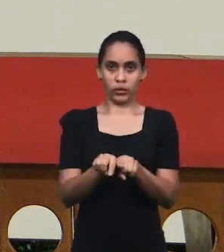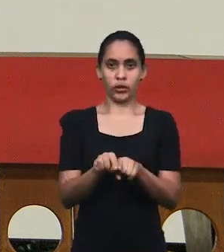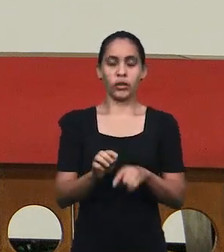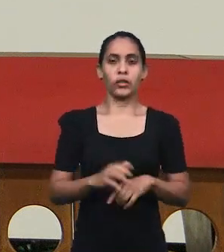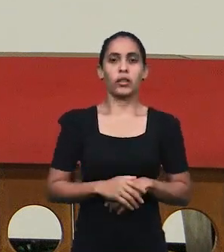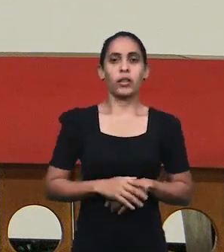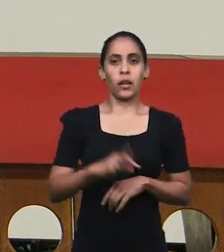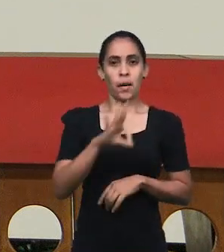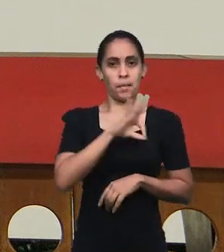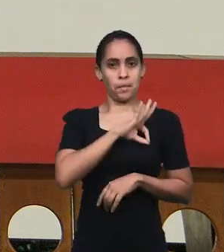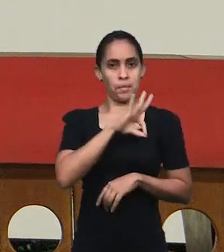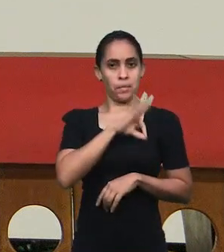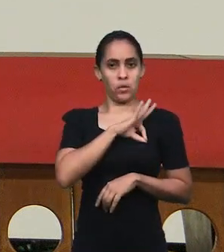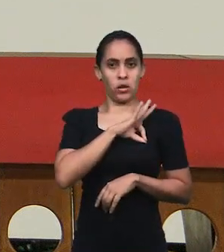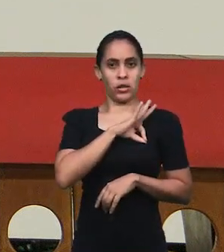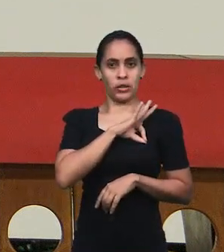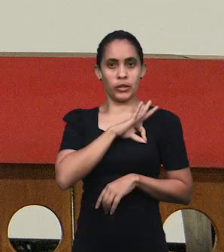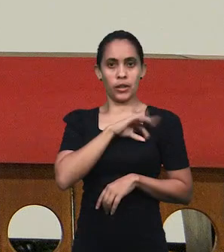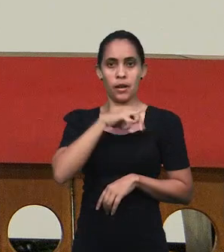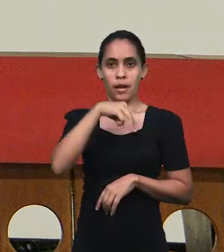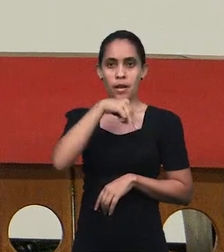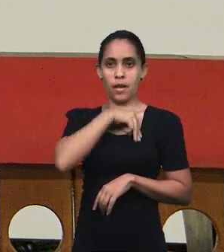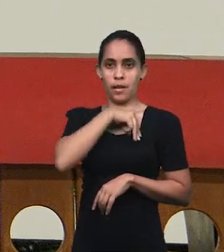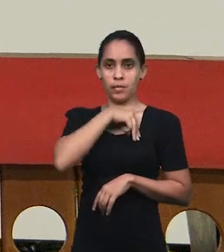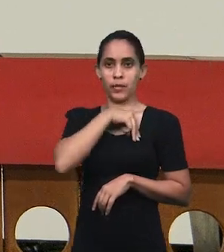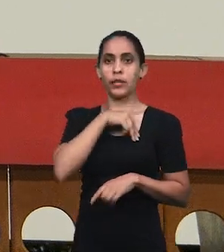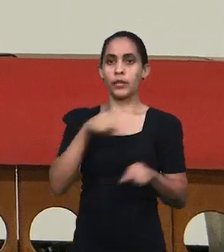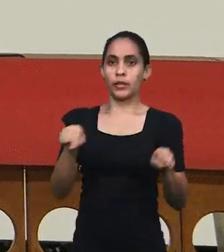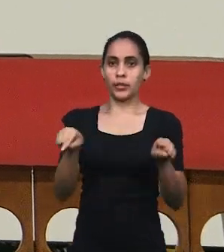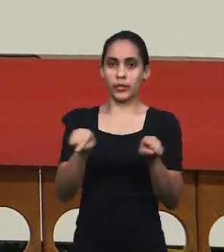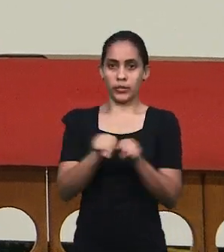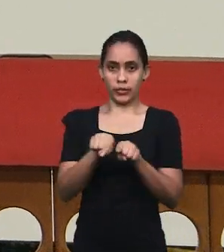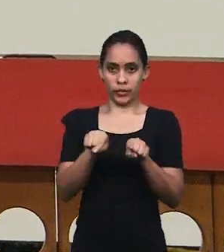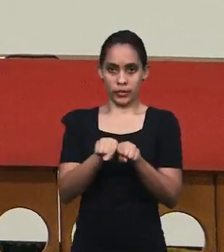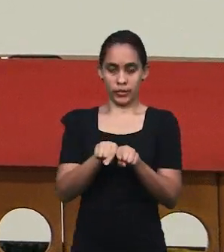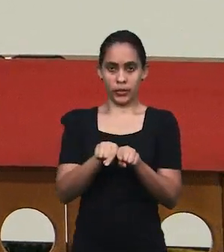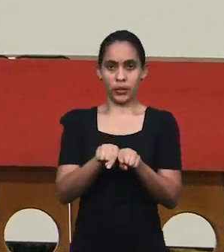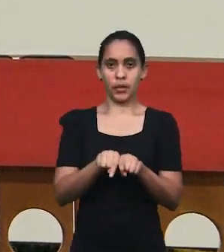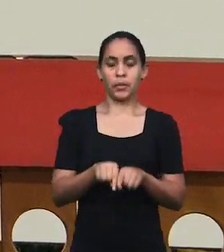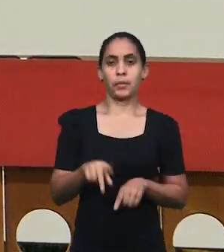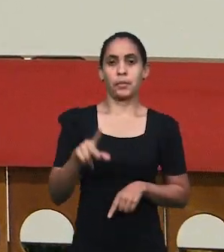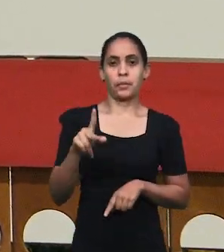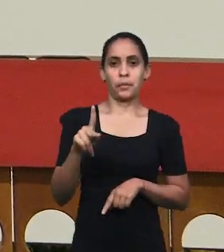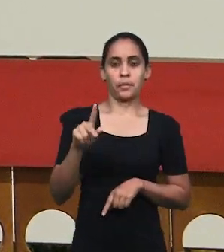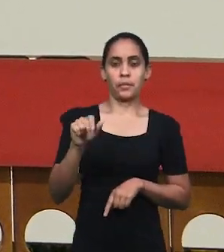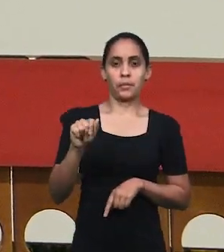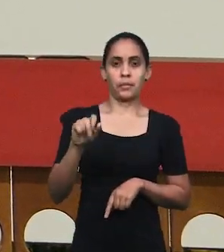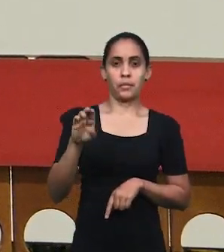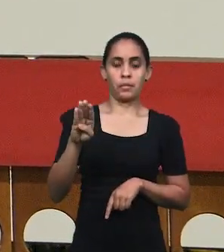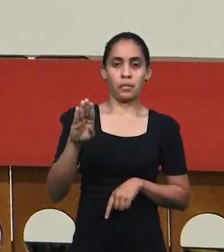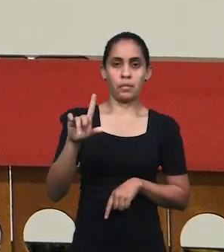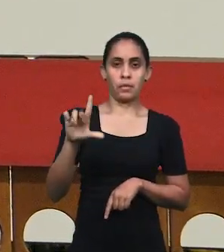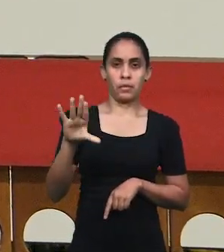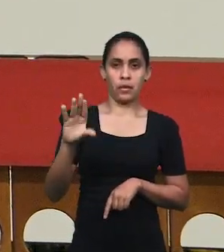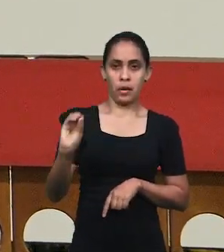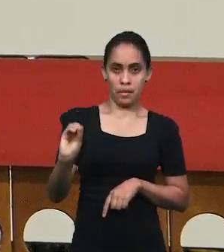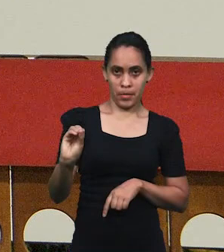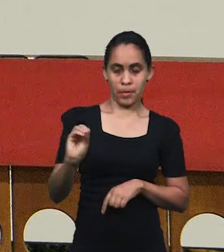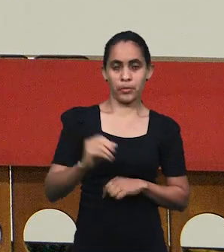os soldados, os formandos, os familiares, parentes,